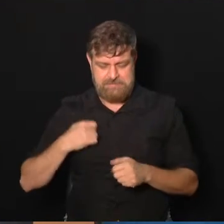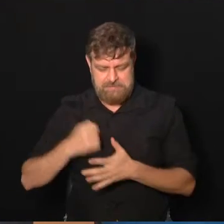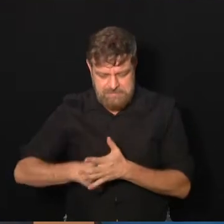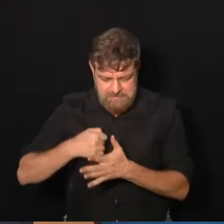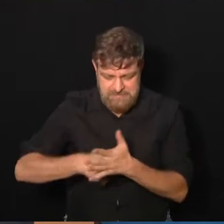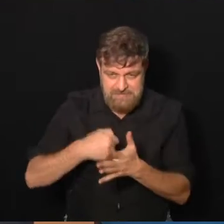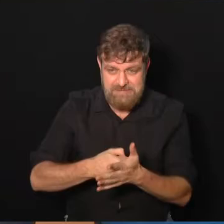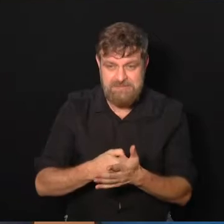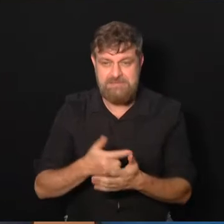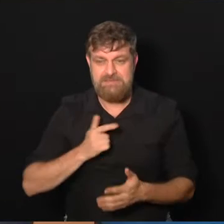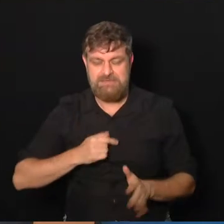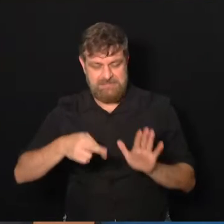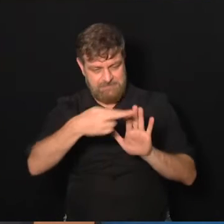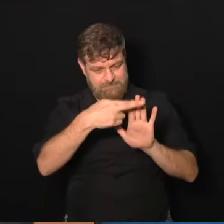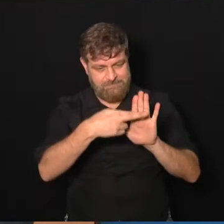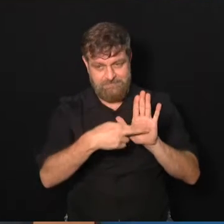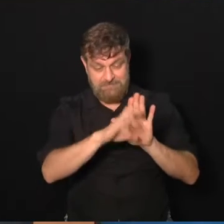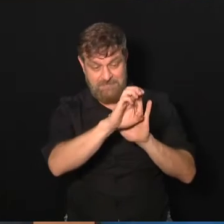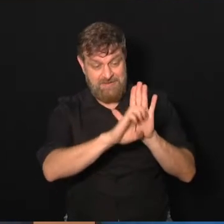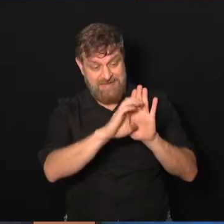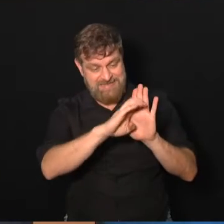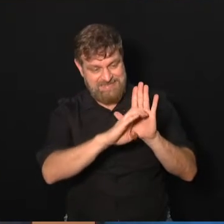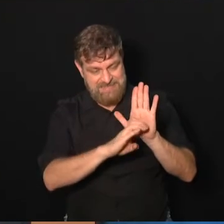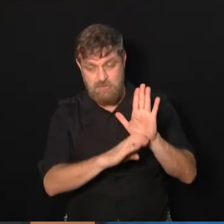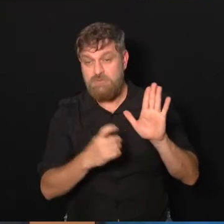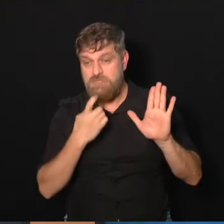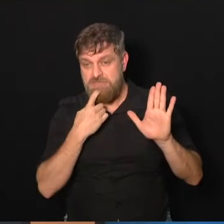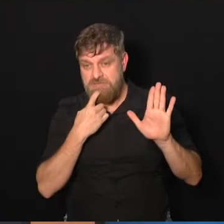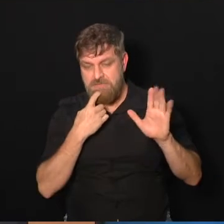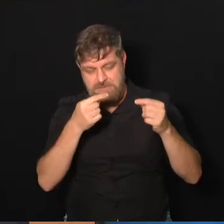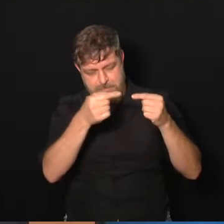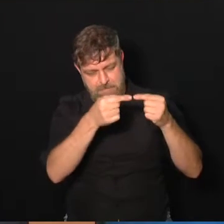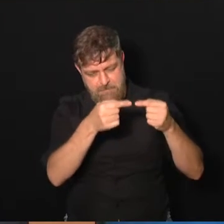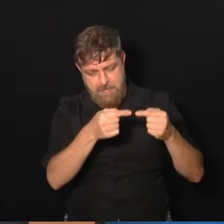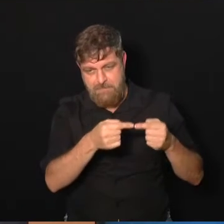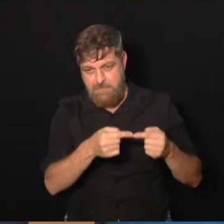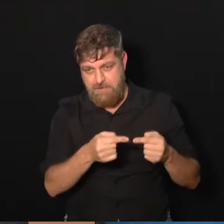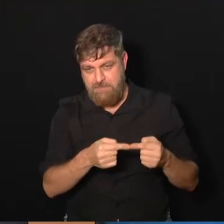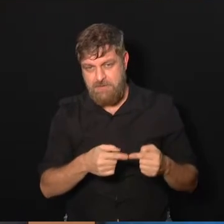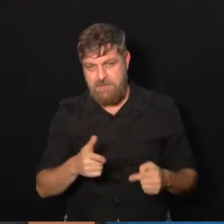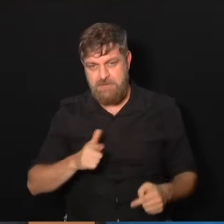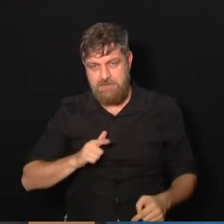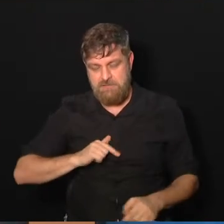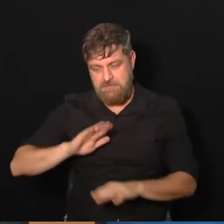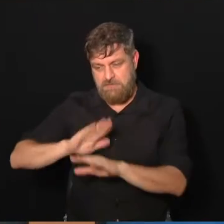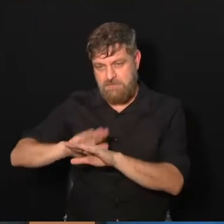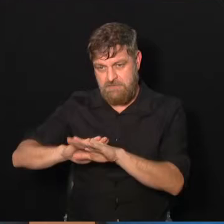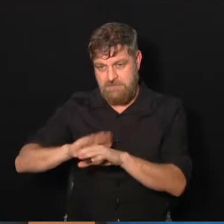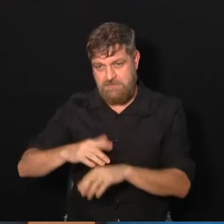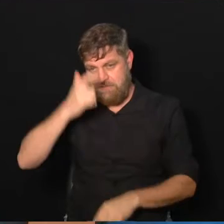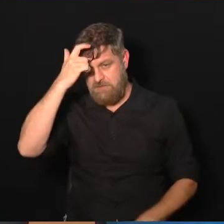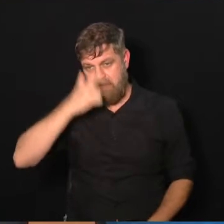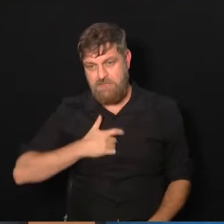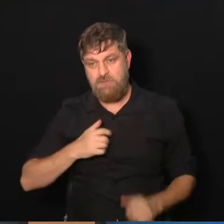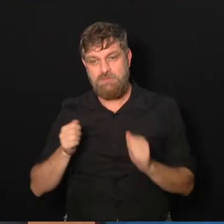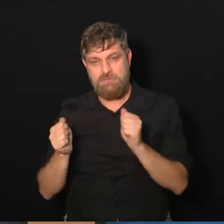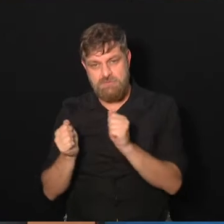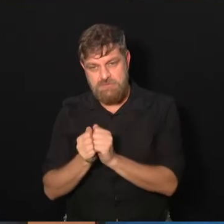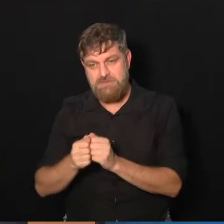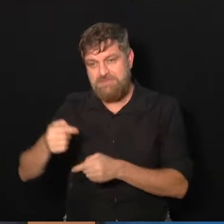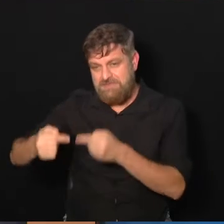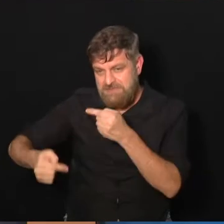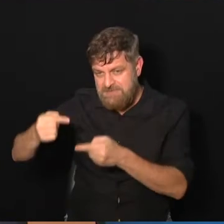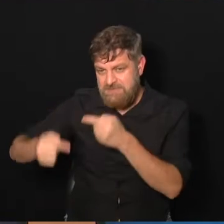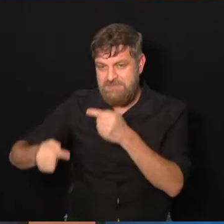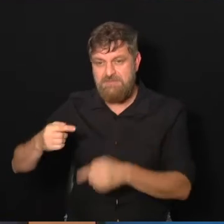que se encaixasse de acordo com o Estatuto do Animal da cidade de Campinas, elaborado aqui por mim, discutindo junto